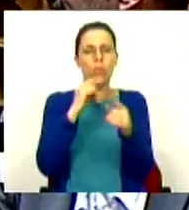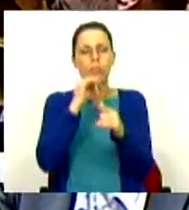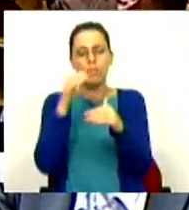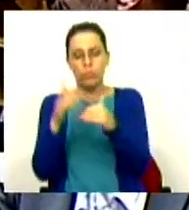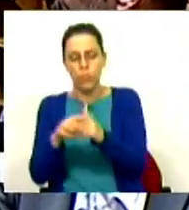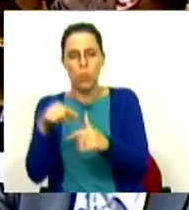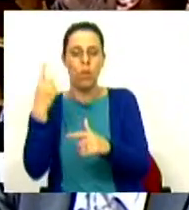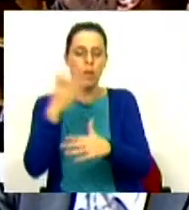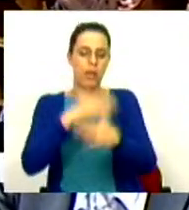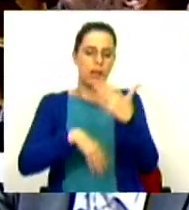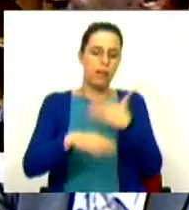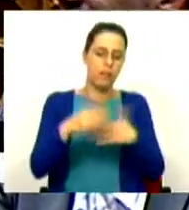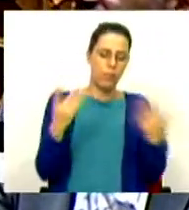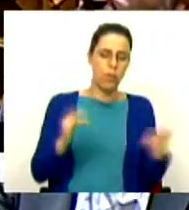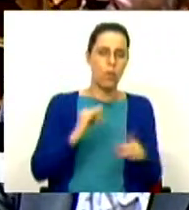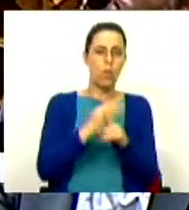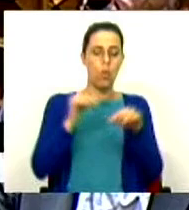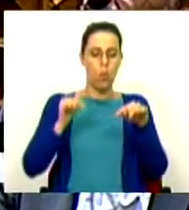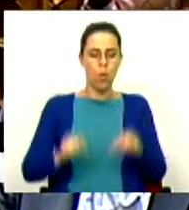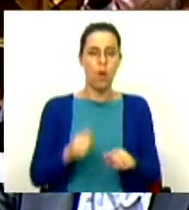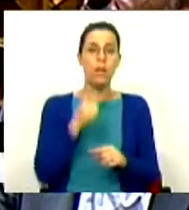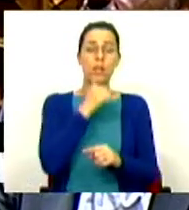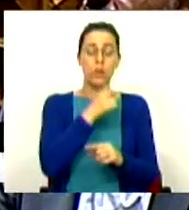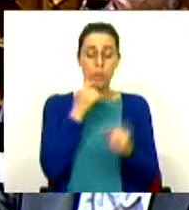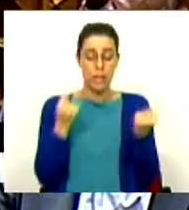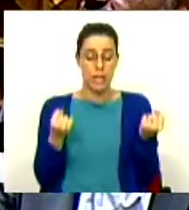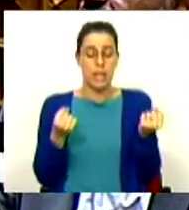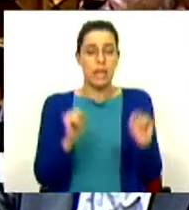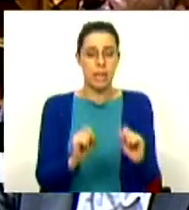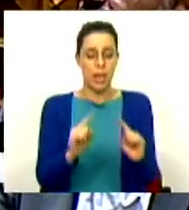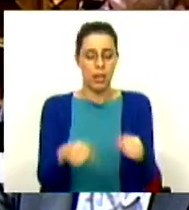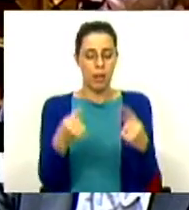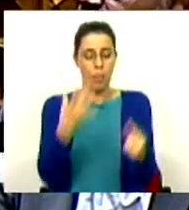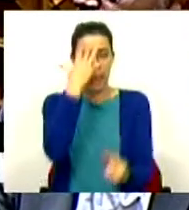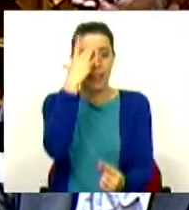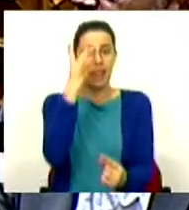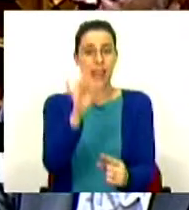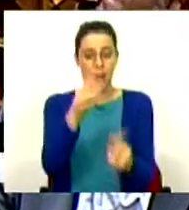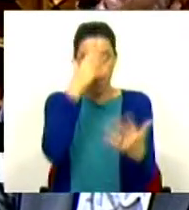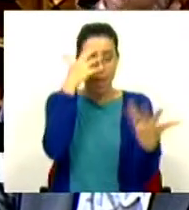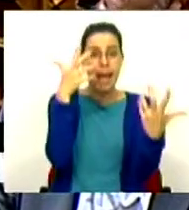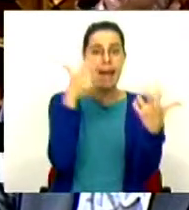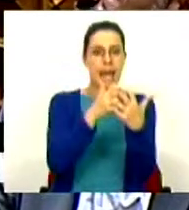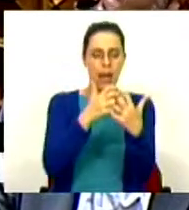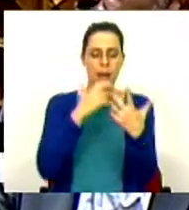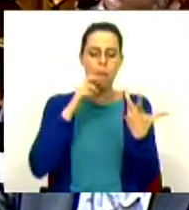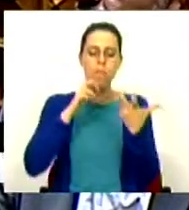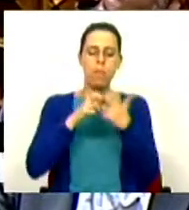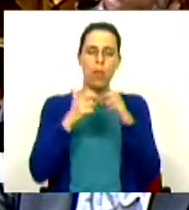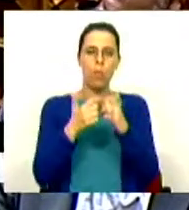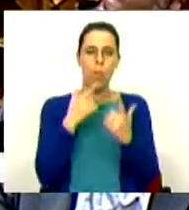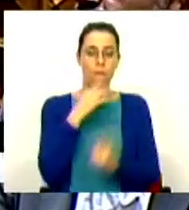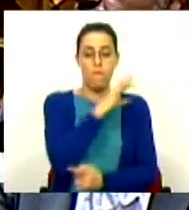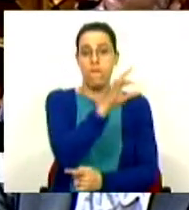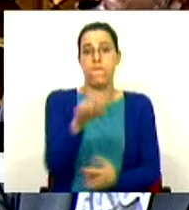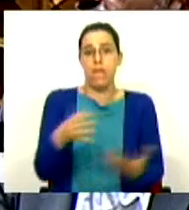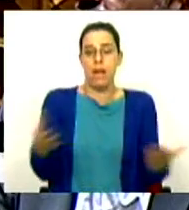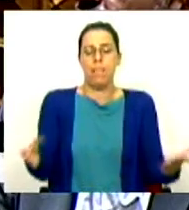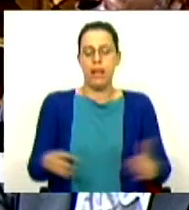ficaram deficientes e outros estão hoje a sofrer do stress pós-traumático de guerra, causando enormes problemas às suas